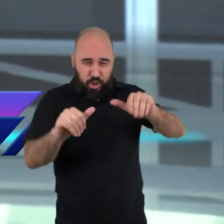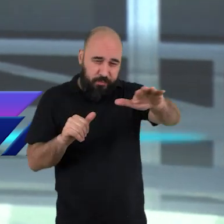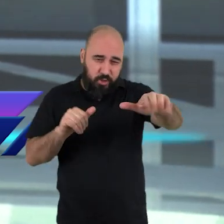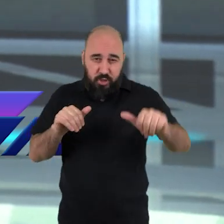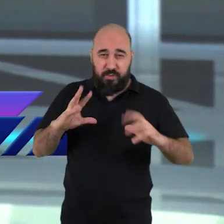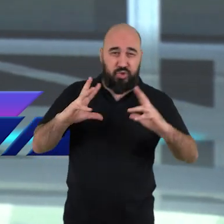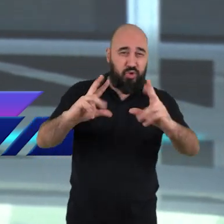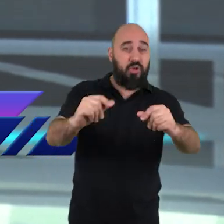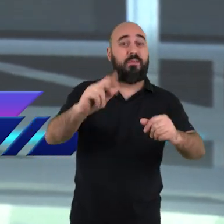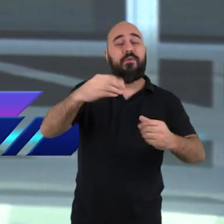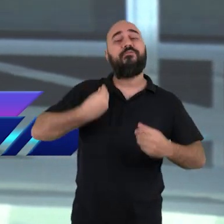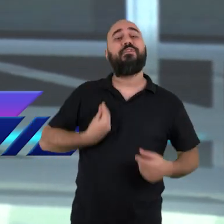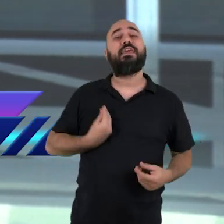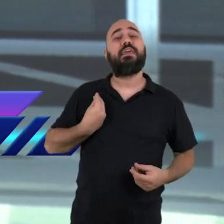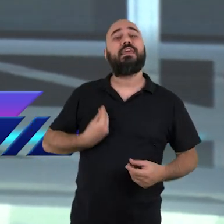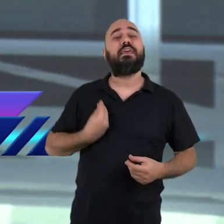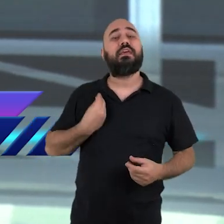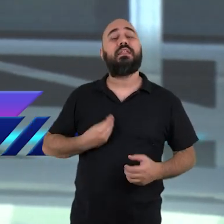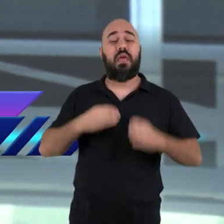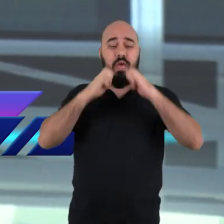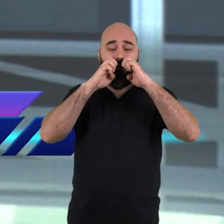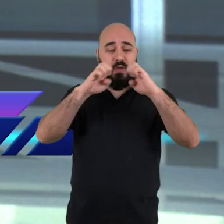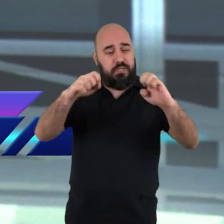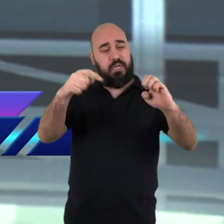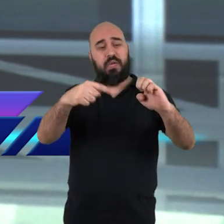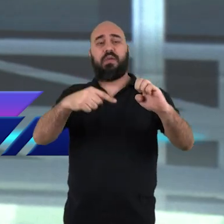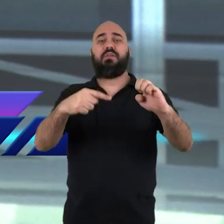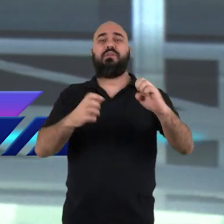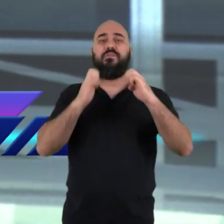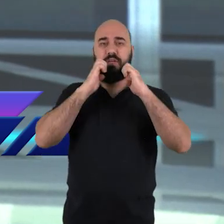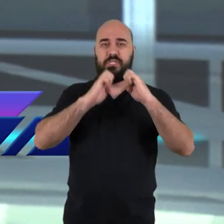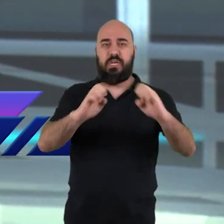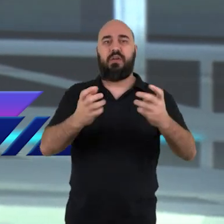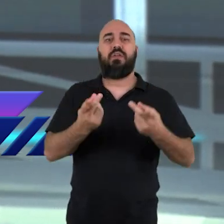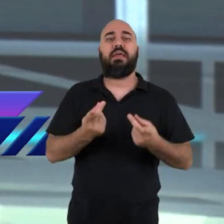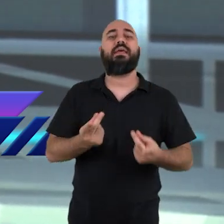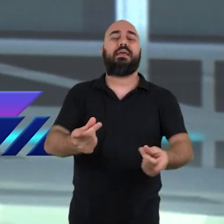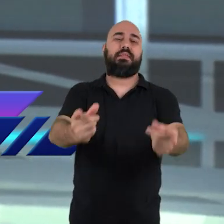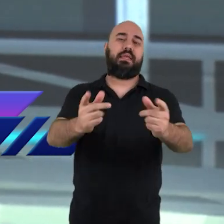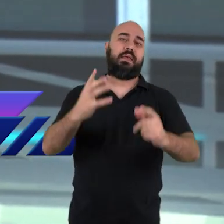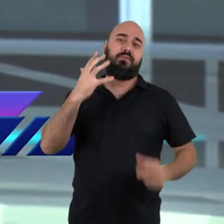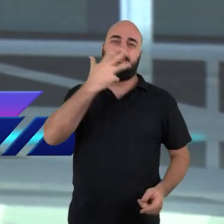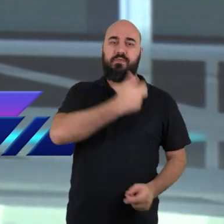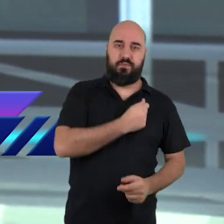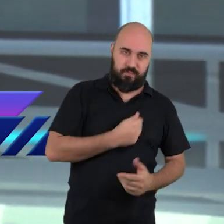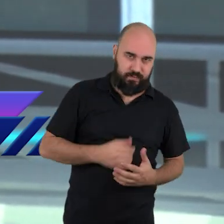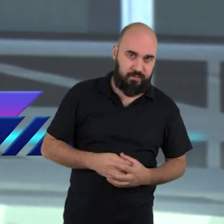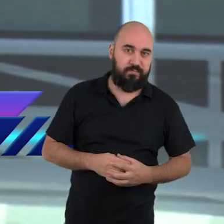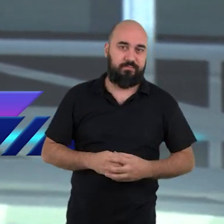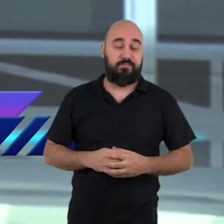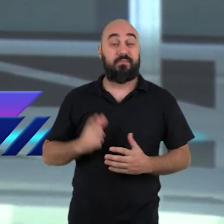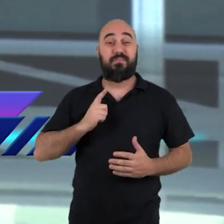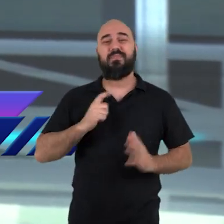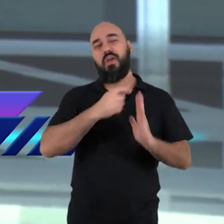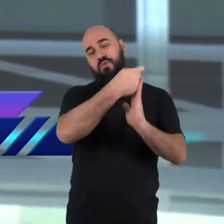Evangelho. O Evangelho eterno, que é o Evangelho da salvação. Há um texto na Bíblia que é um texto